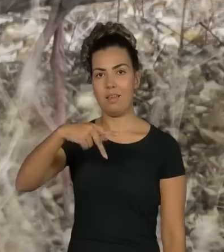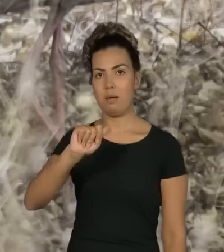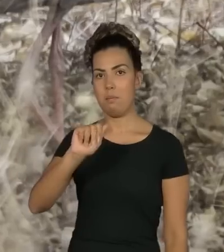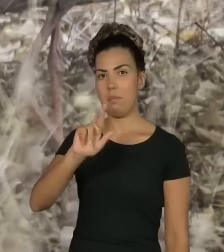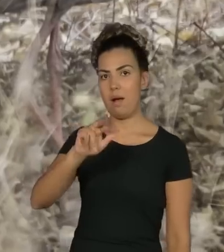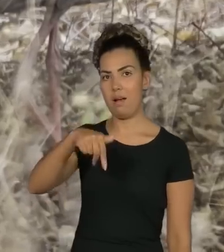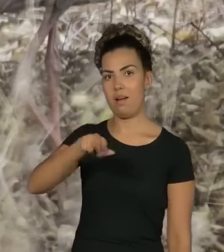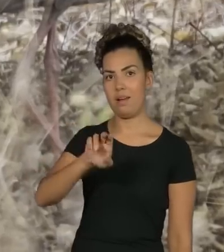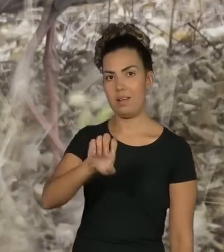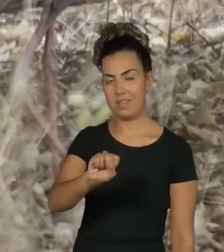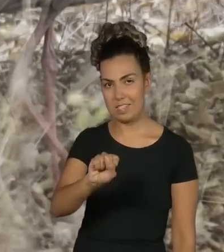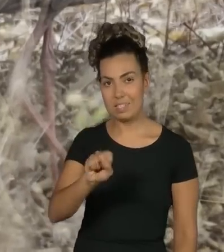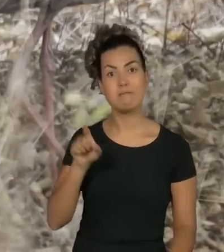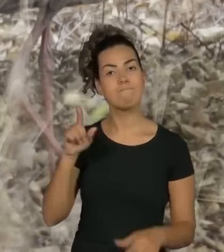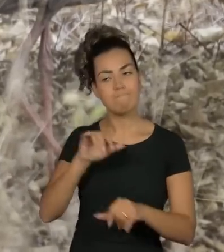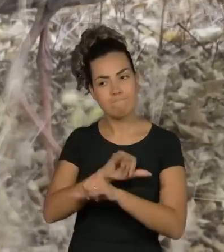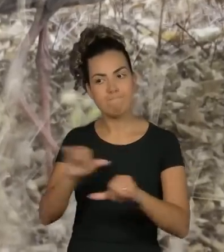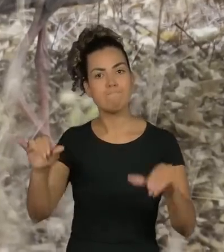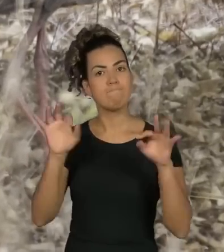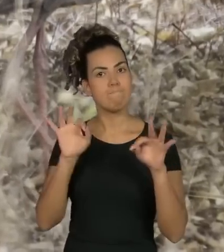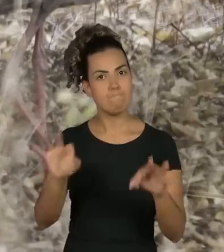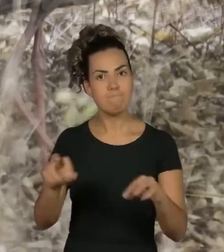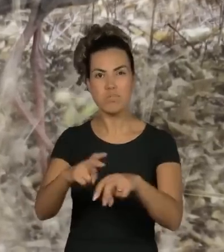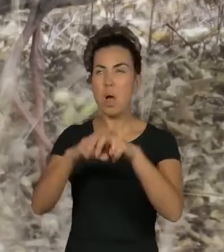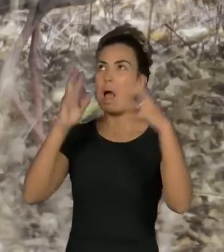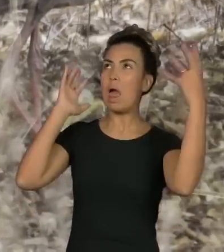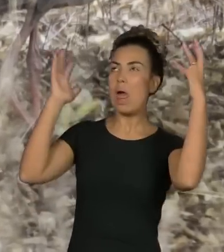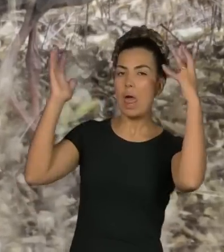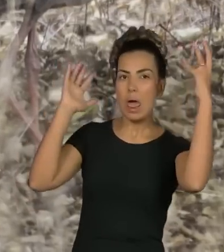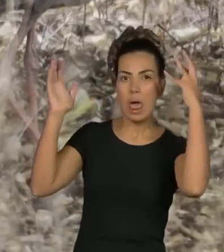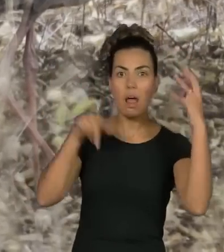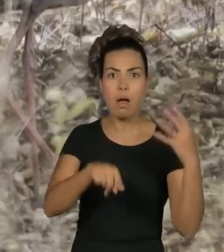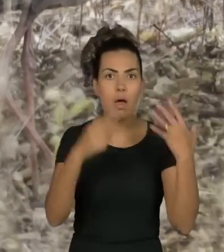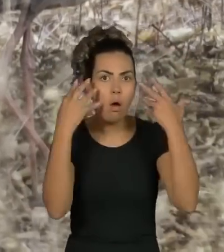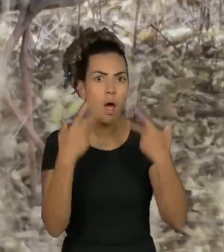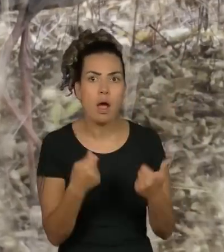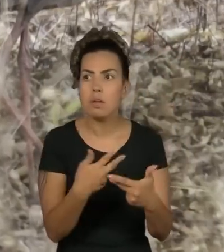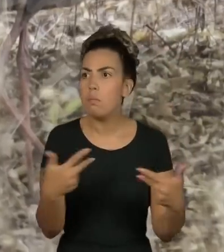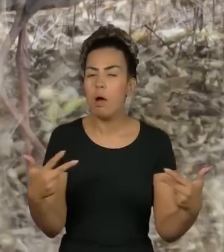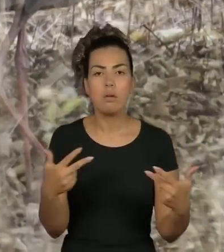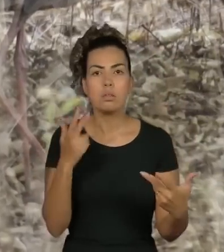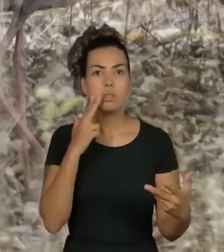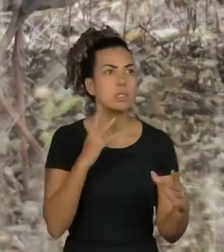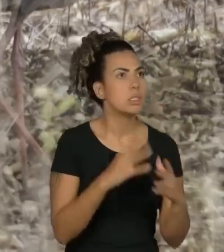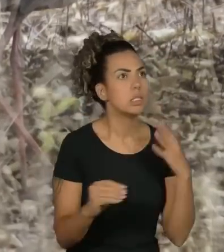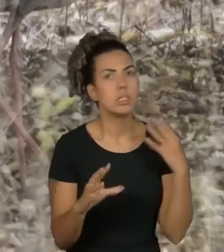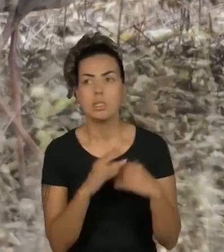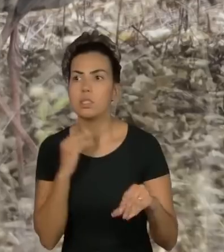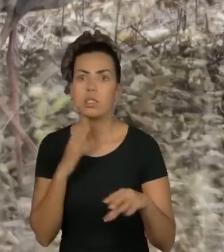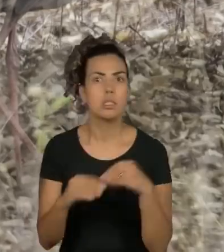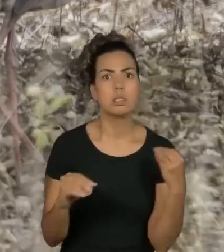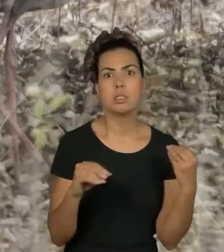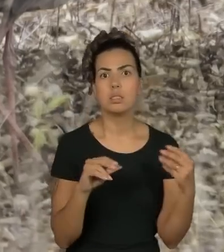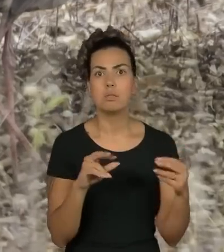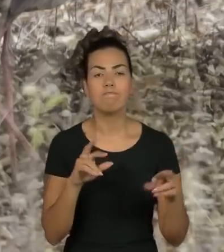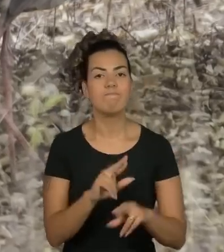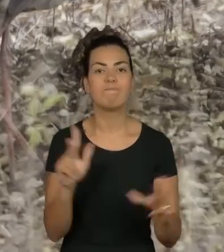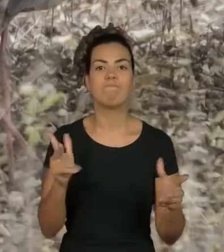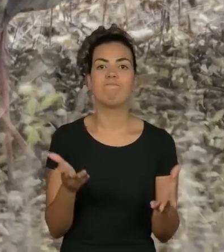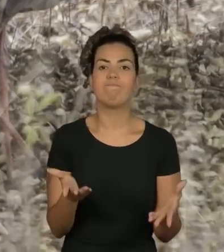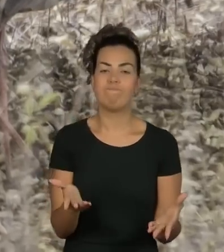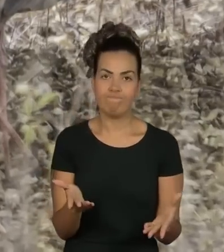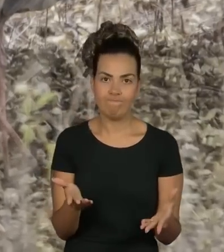climática alterou o comportamento dos animais. Tá tão quente que a gente vai numa árvore